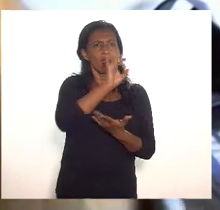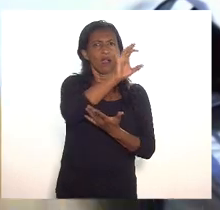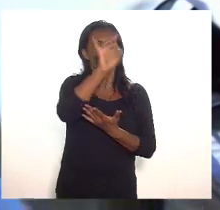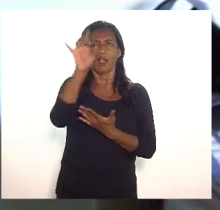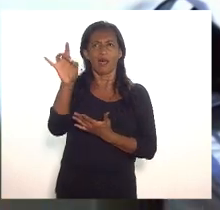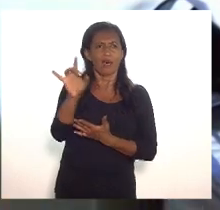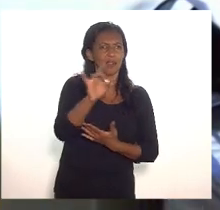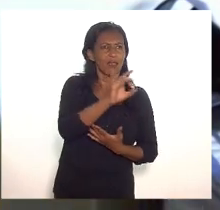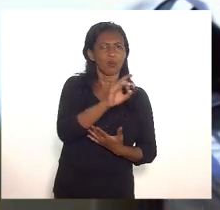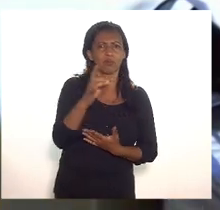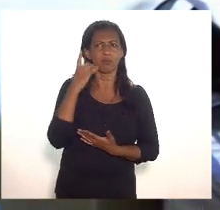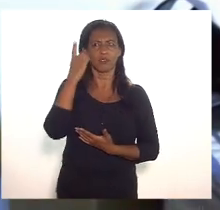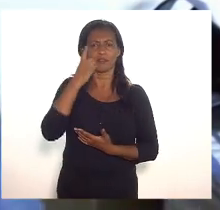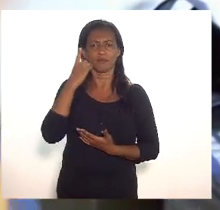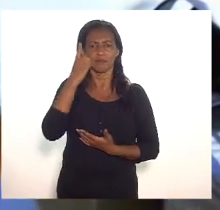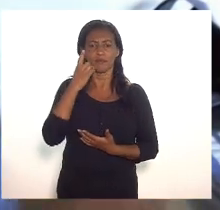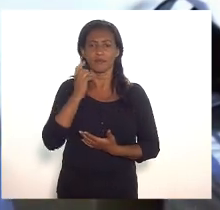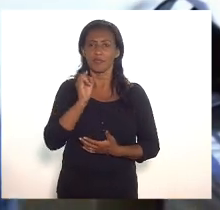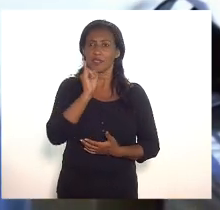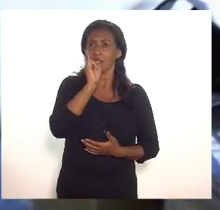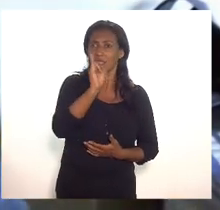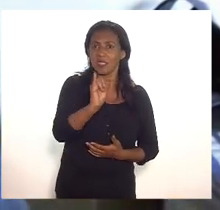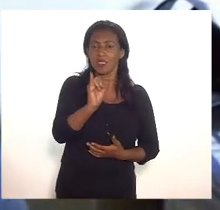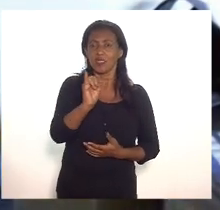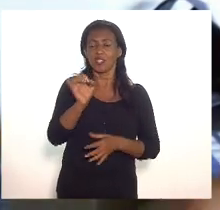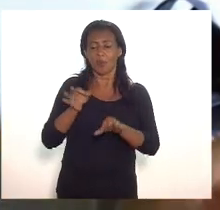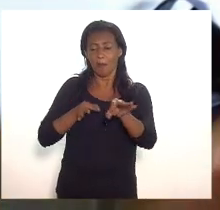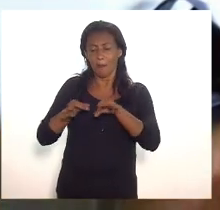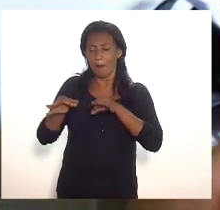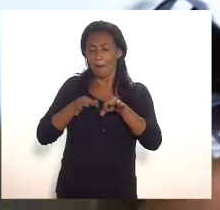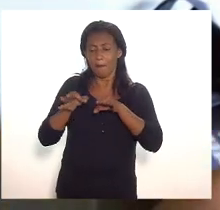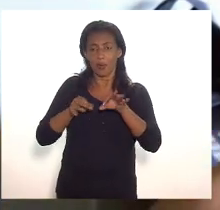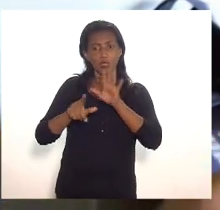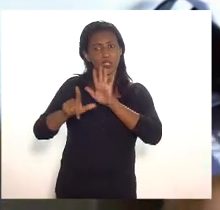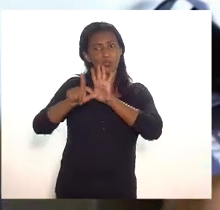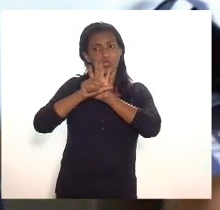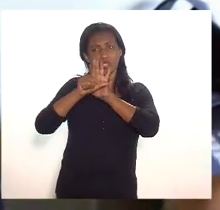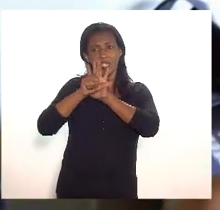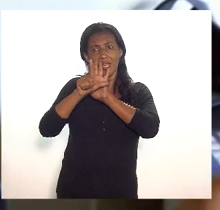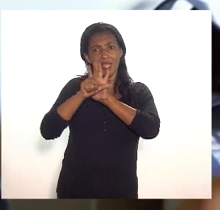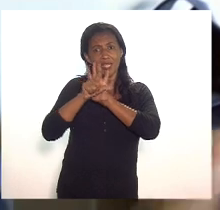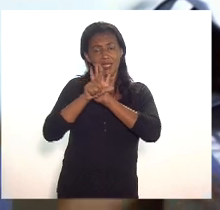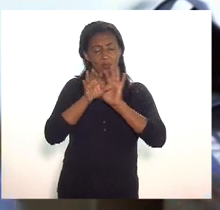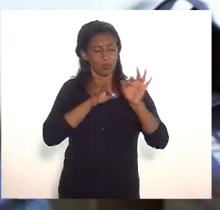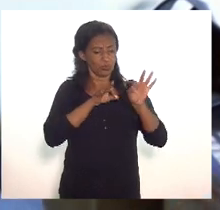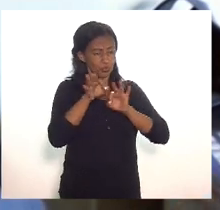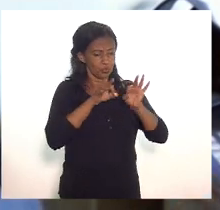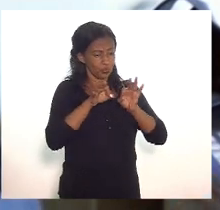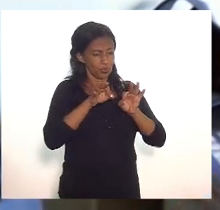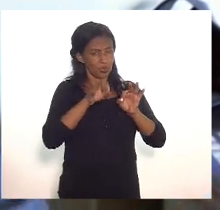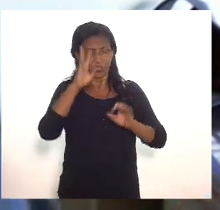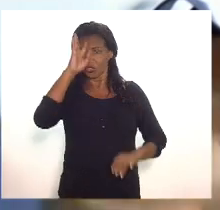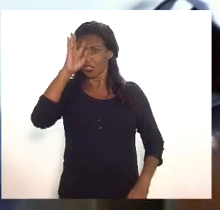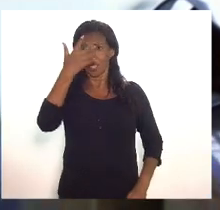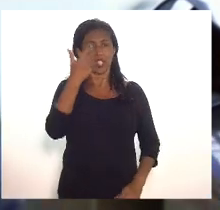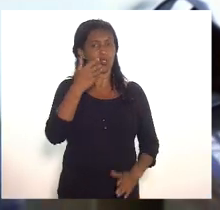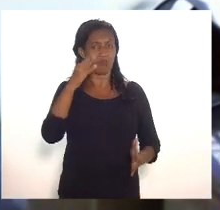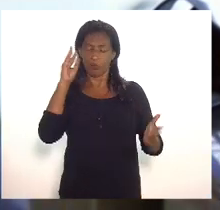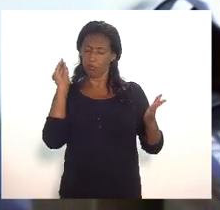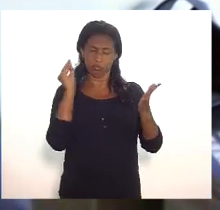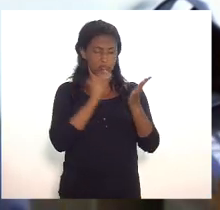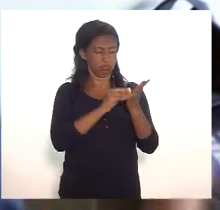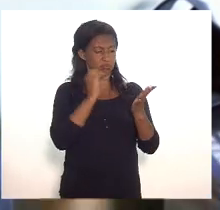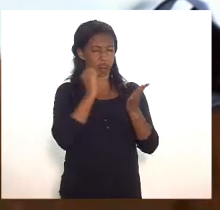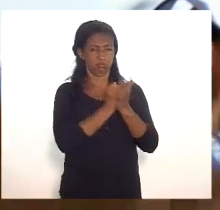deputado Eliomar Coelho, se tivesse mandado um projeto de lei para casa. Estaria resolvido